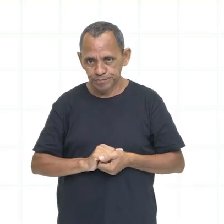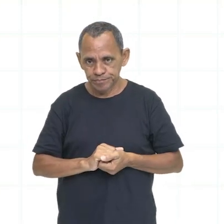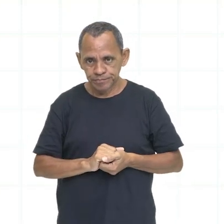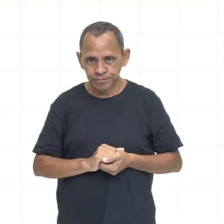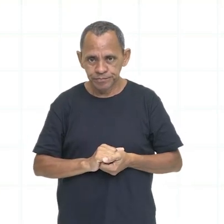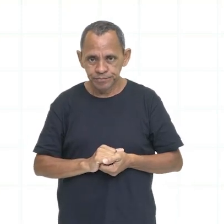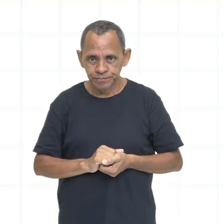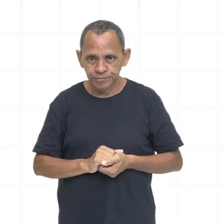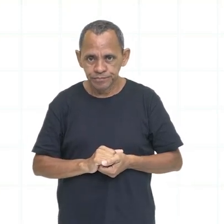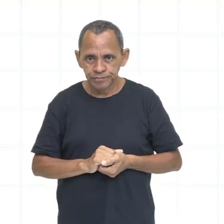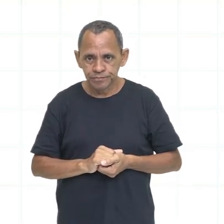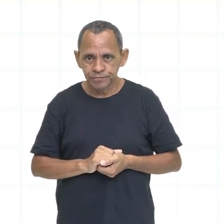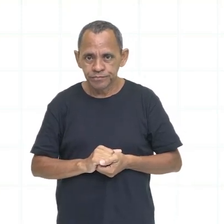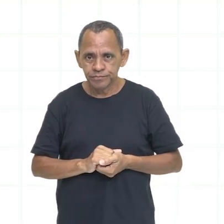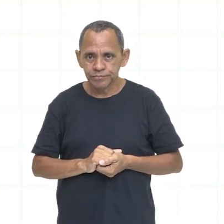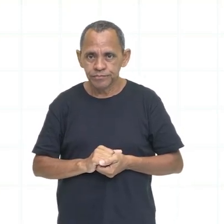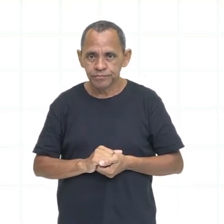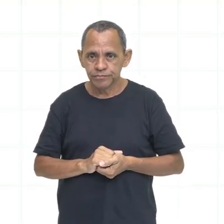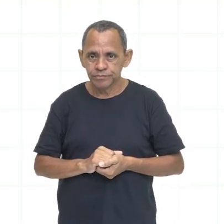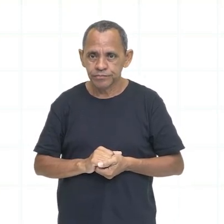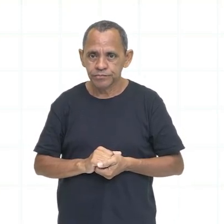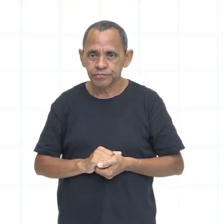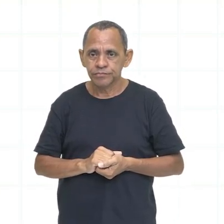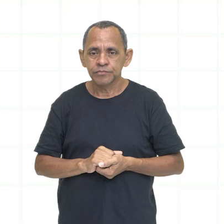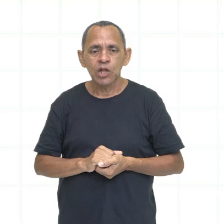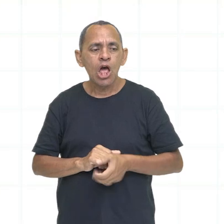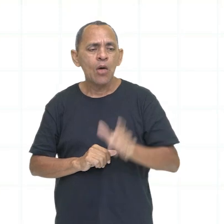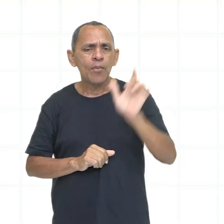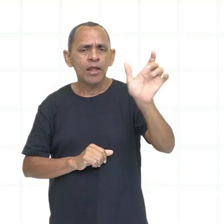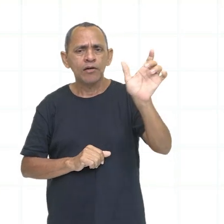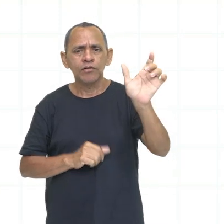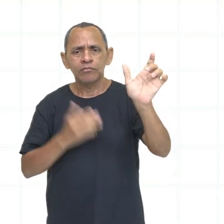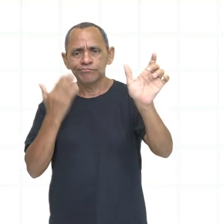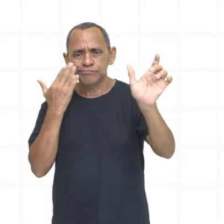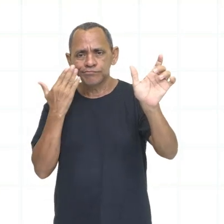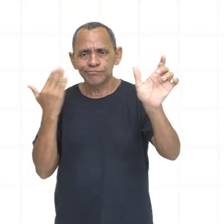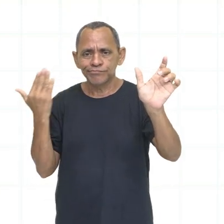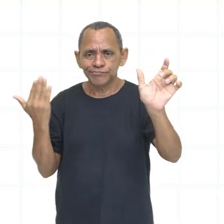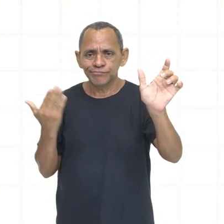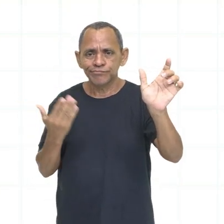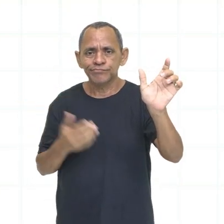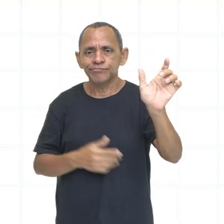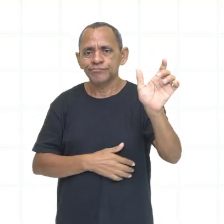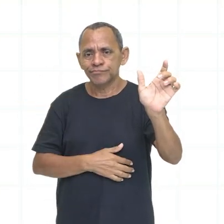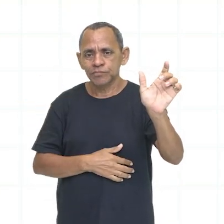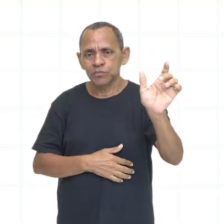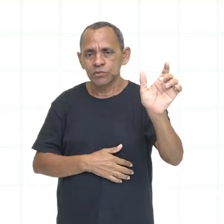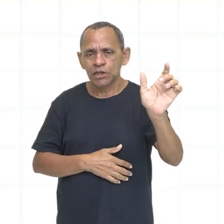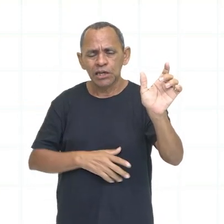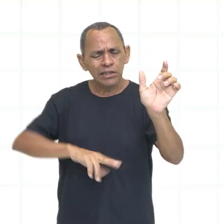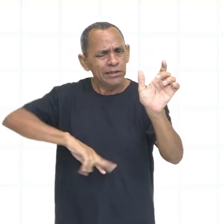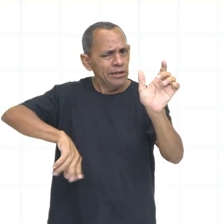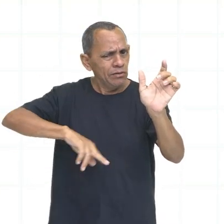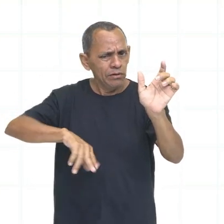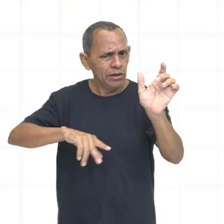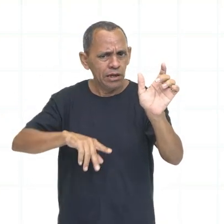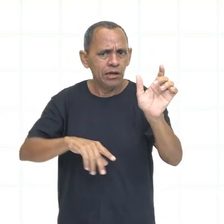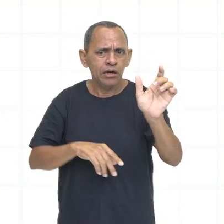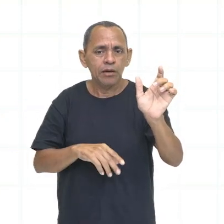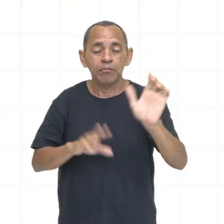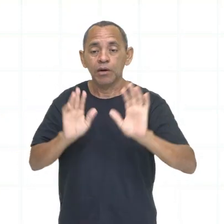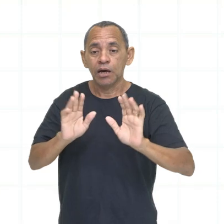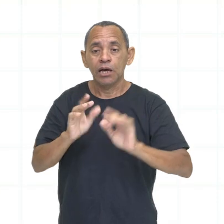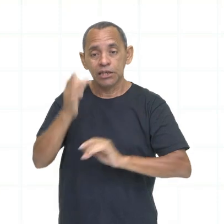ela lembra muito globo, né, então ela parte dessa palavra aqui. Ela não é necessariamente uma palavra cognata, mas é fácil identificar